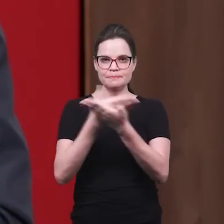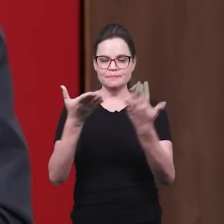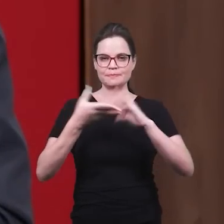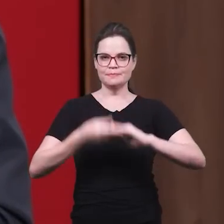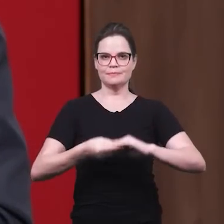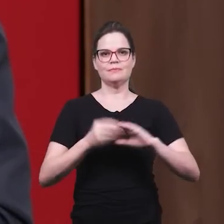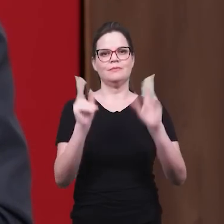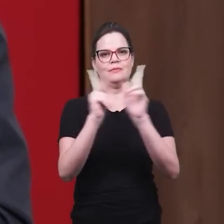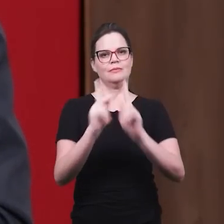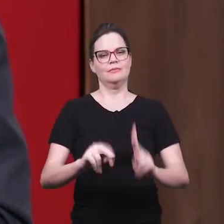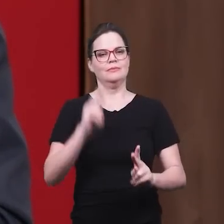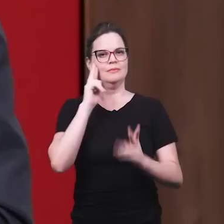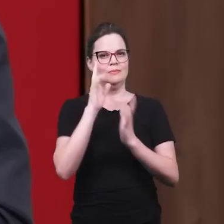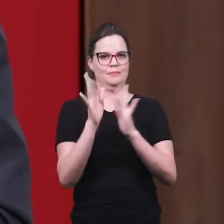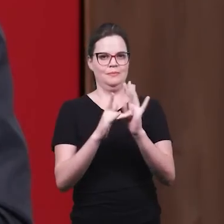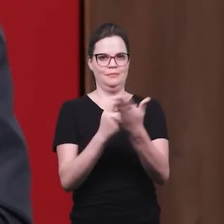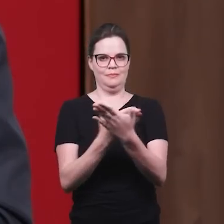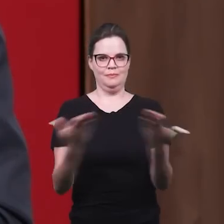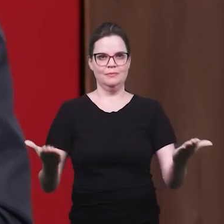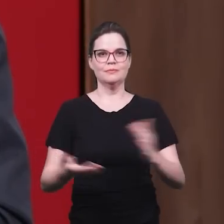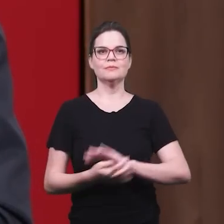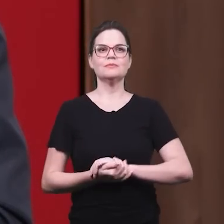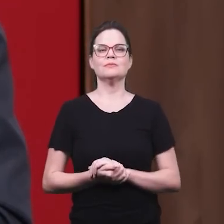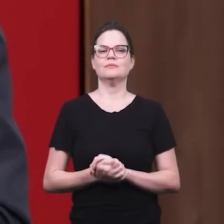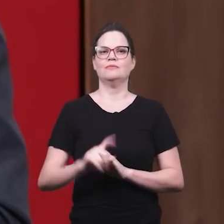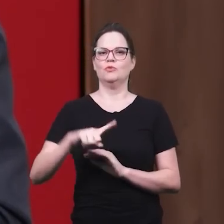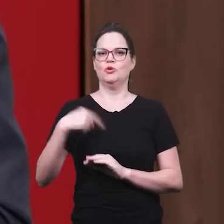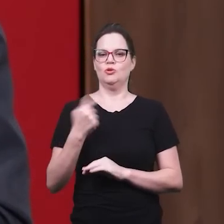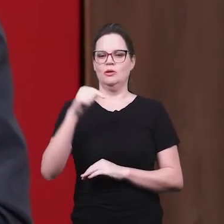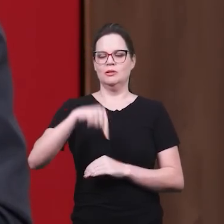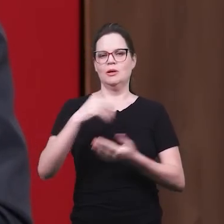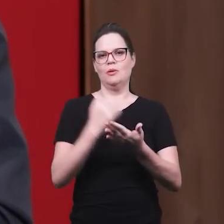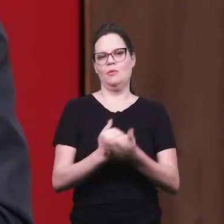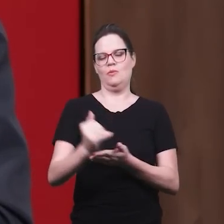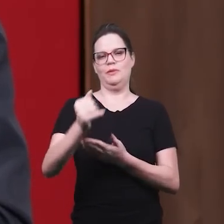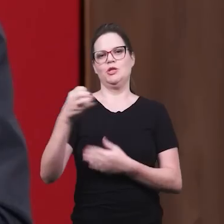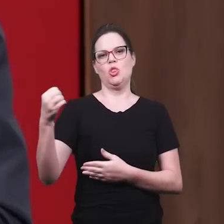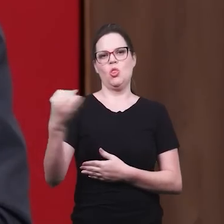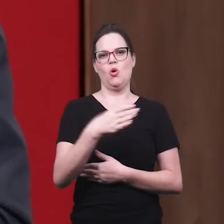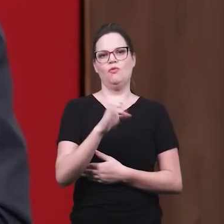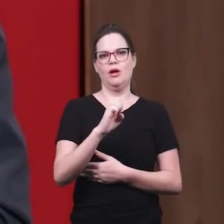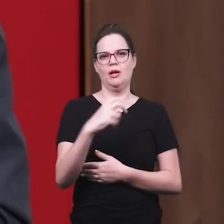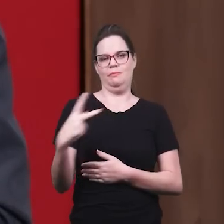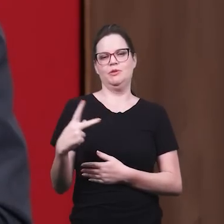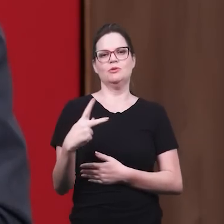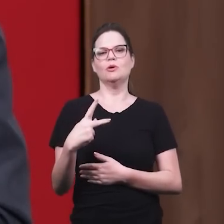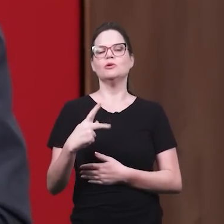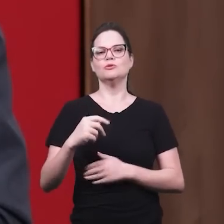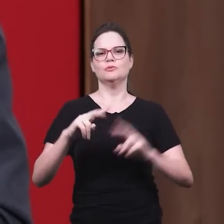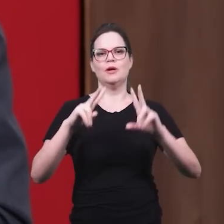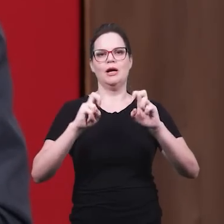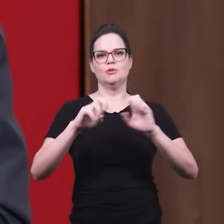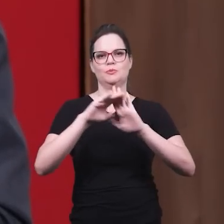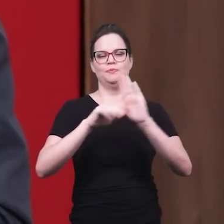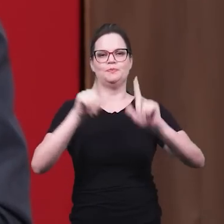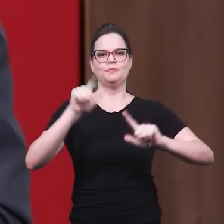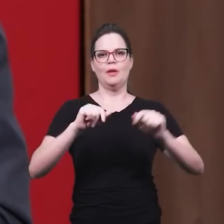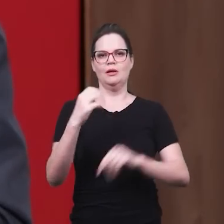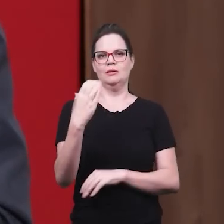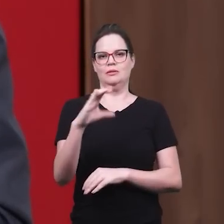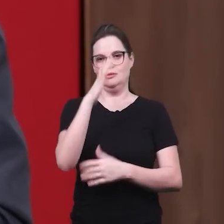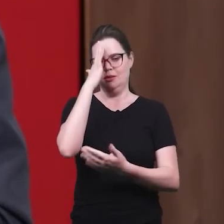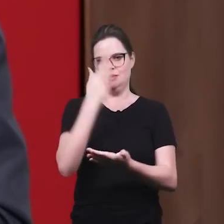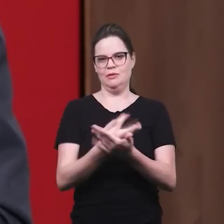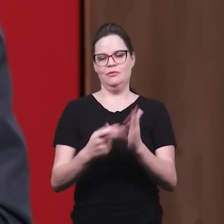A todos, a paz do Senhor Jesus. Nós estamos iniciando mais um episódio do programa Ciência e Fé da Igreja